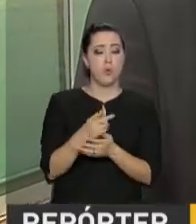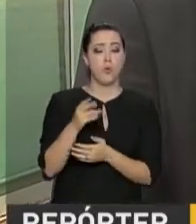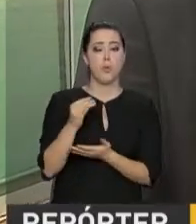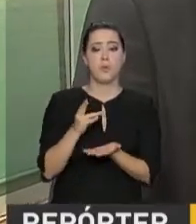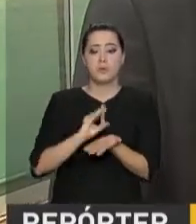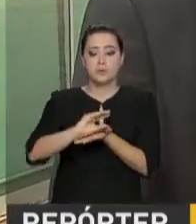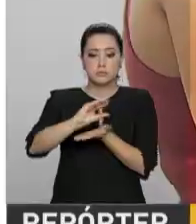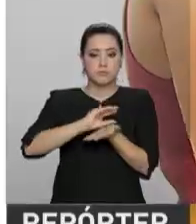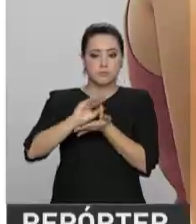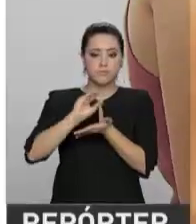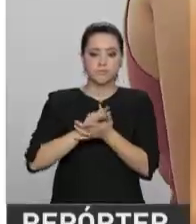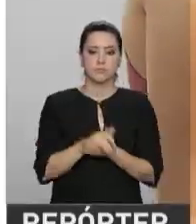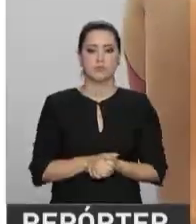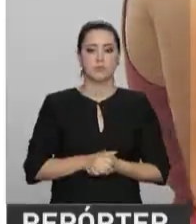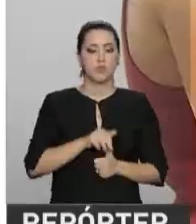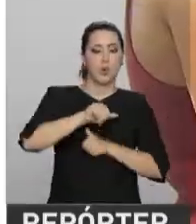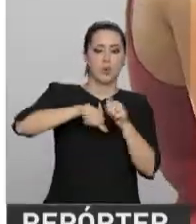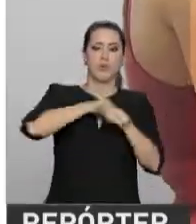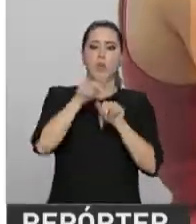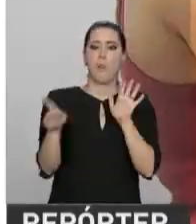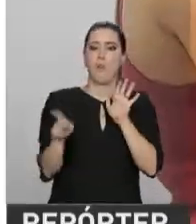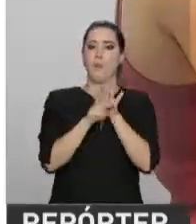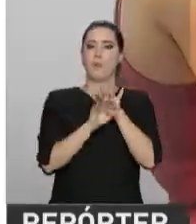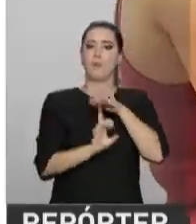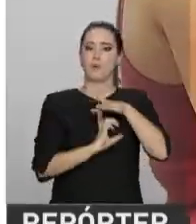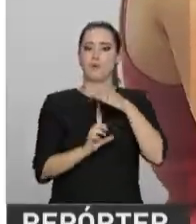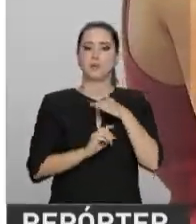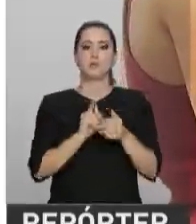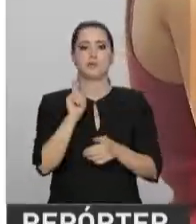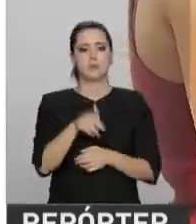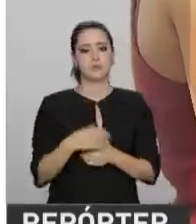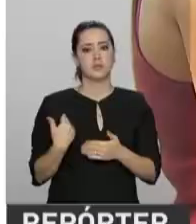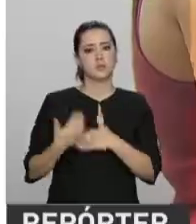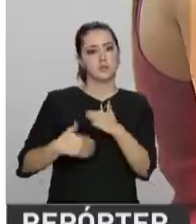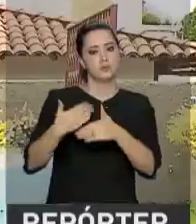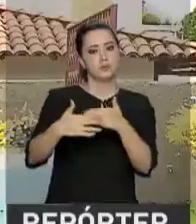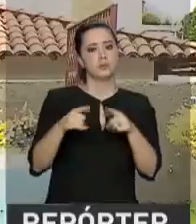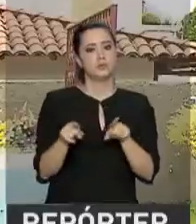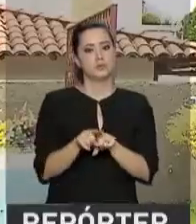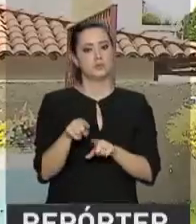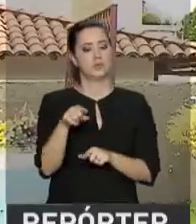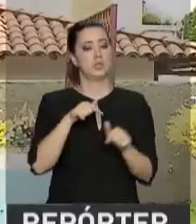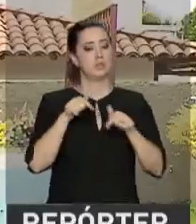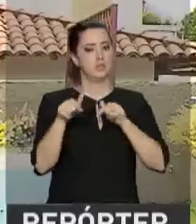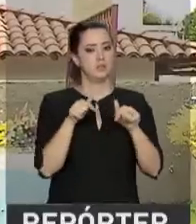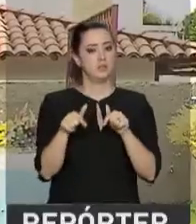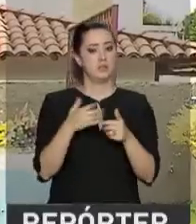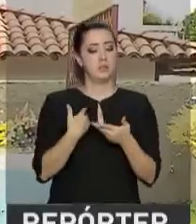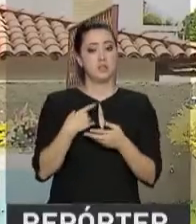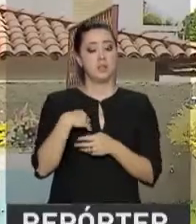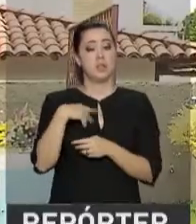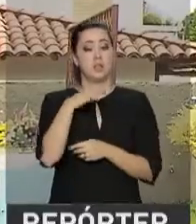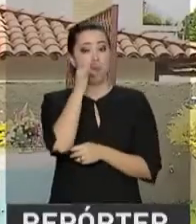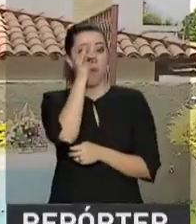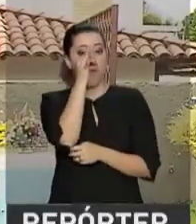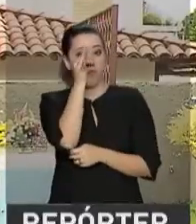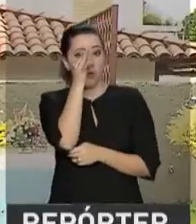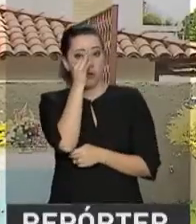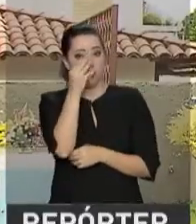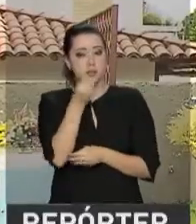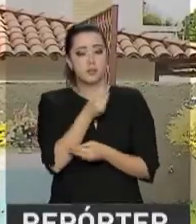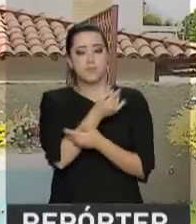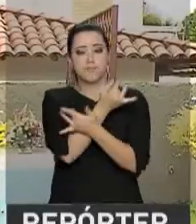investimentos dinamizar o próprio negócio é o queniano e vem fazendo ela trabalha com o ramo de floriculturas